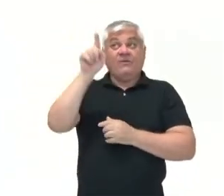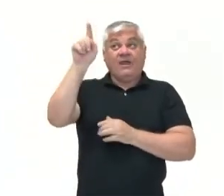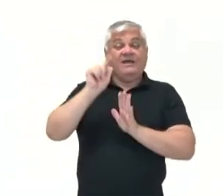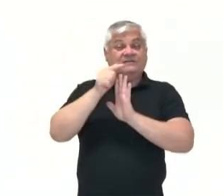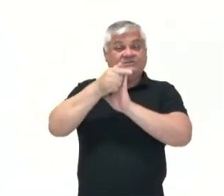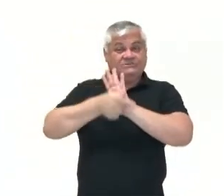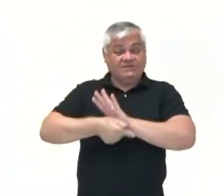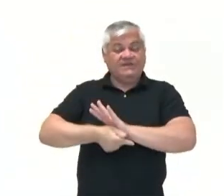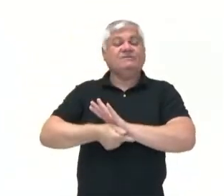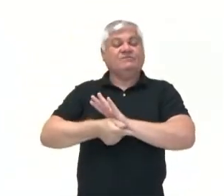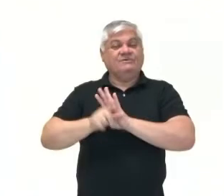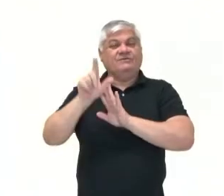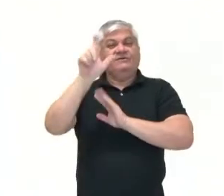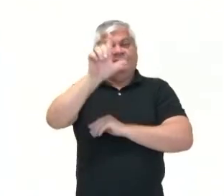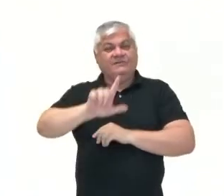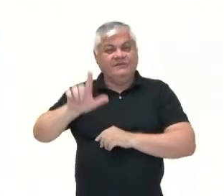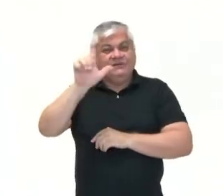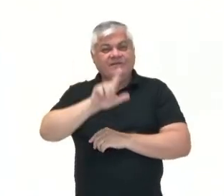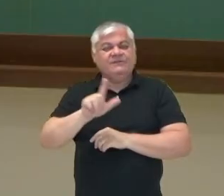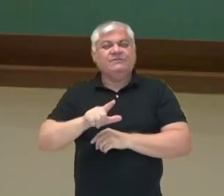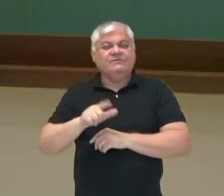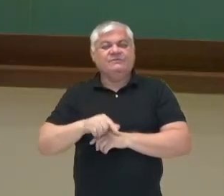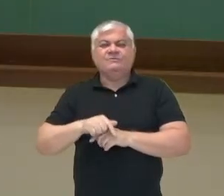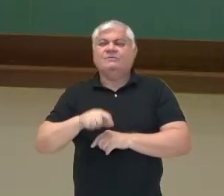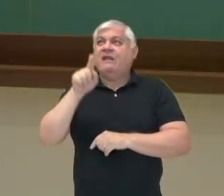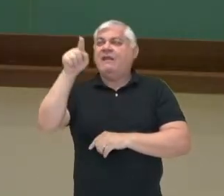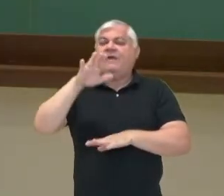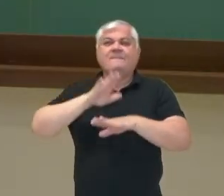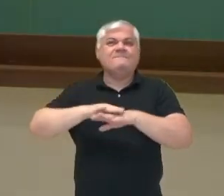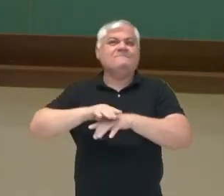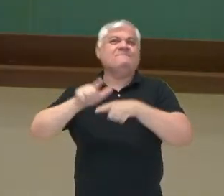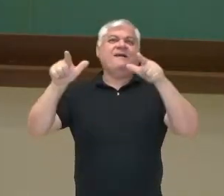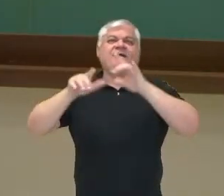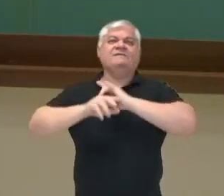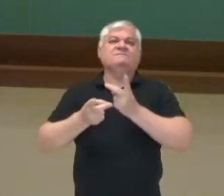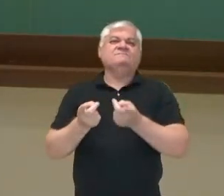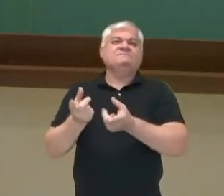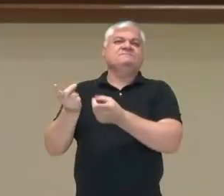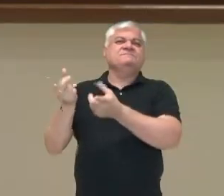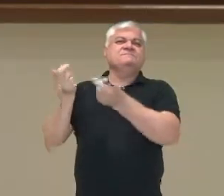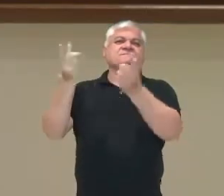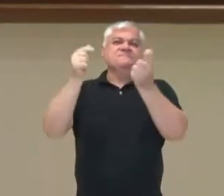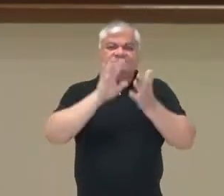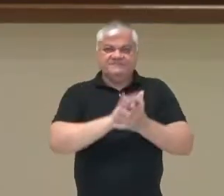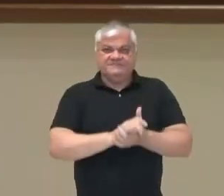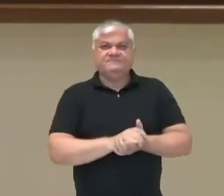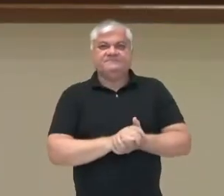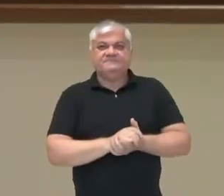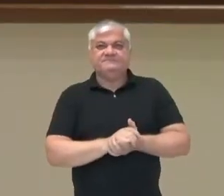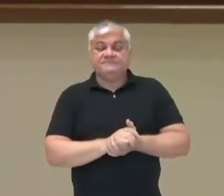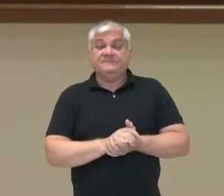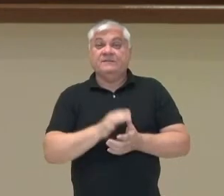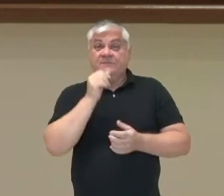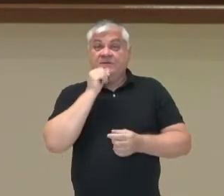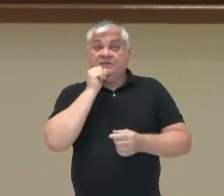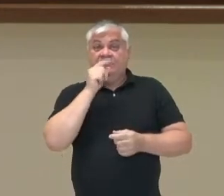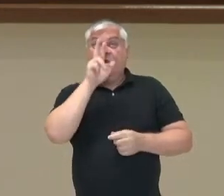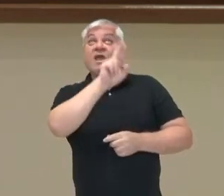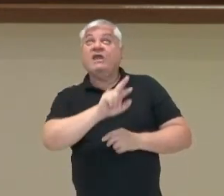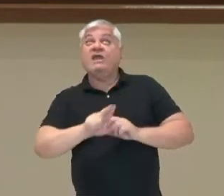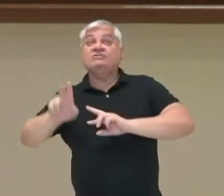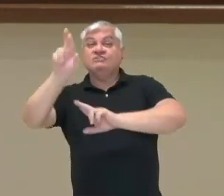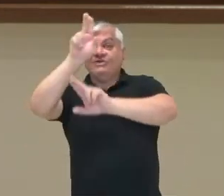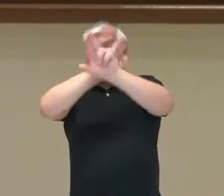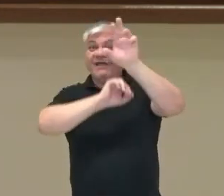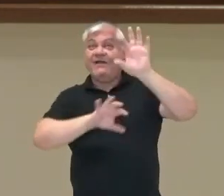é bastante produzido e também divulgado. Então, essa questão do regional, né, quero que vocês observem bastante,